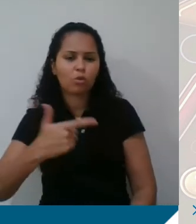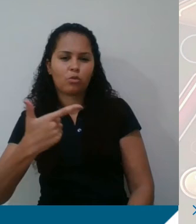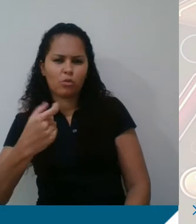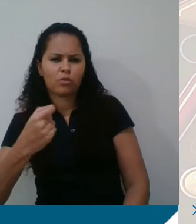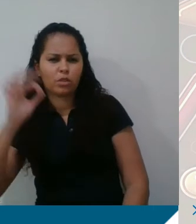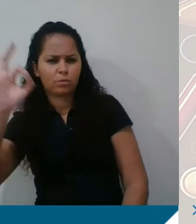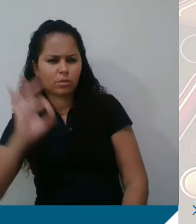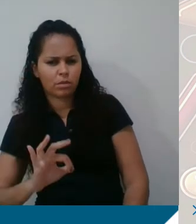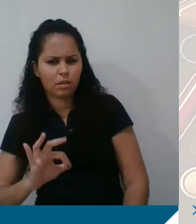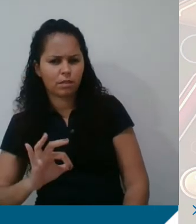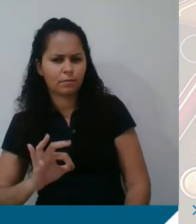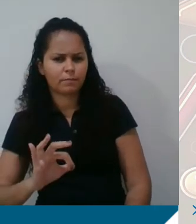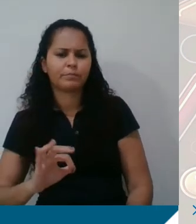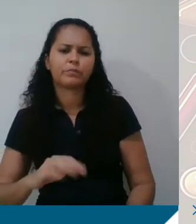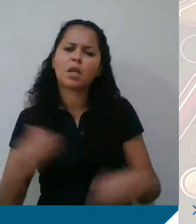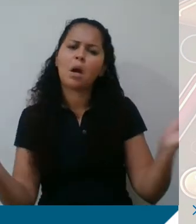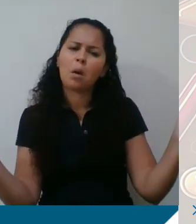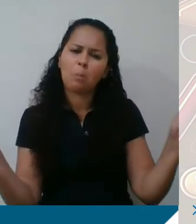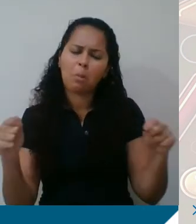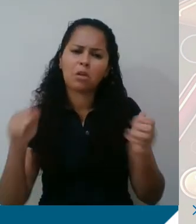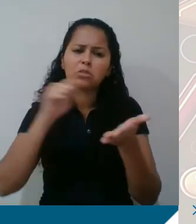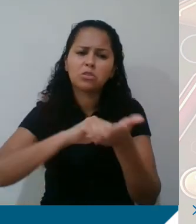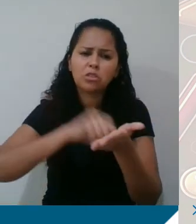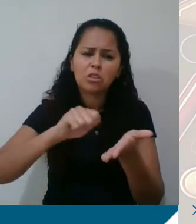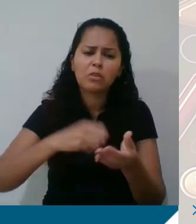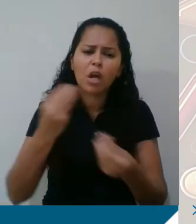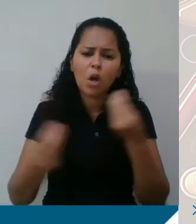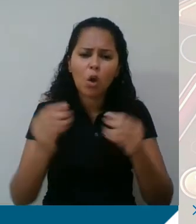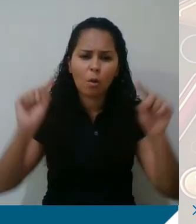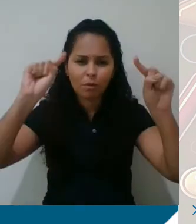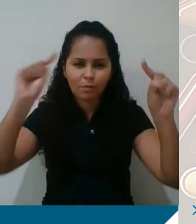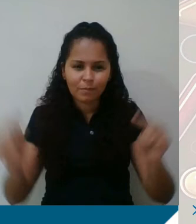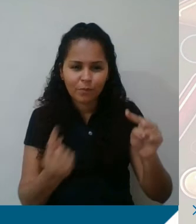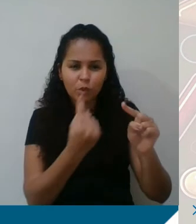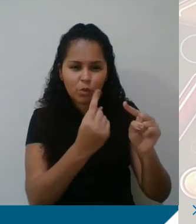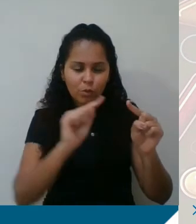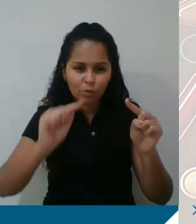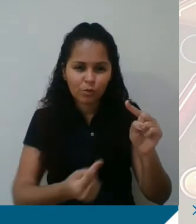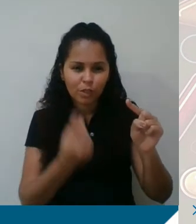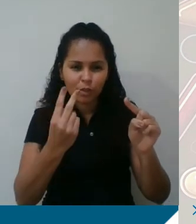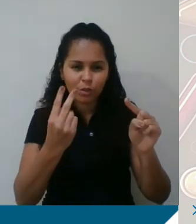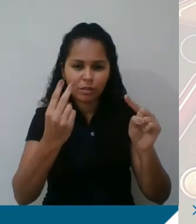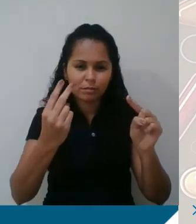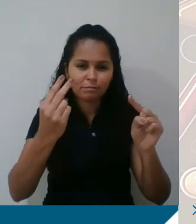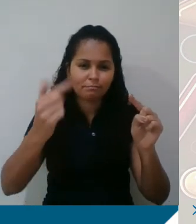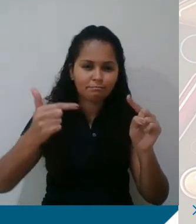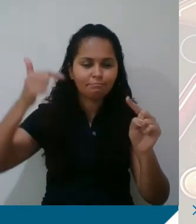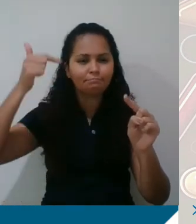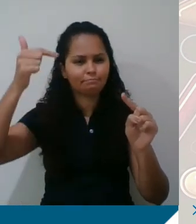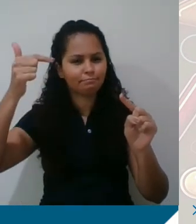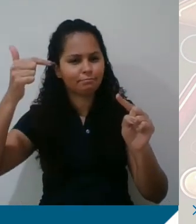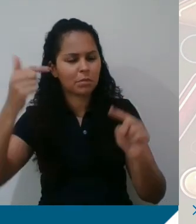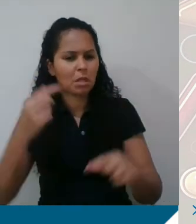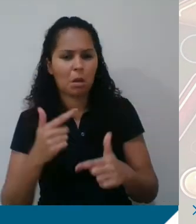de 20%. Bom, de uma forma reduzida, eu poderia escrever isso como 1,2 elevado ao quadrado. Não tem problema